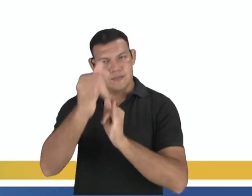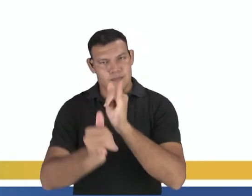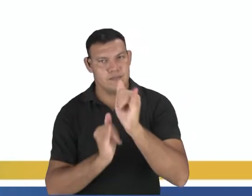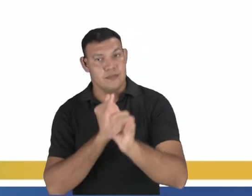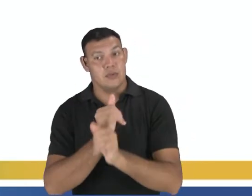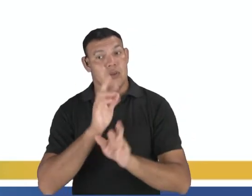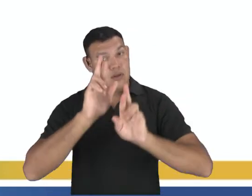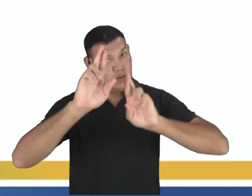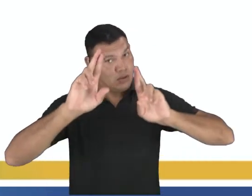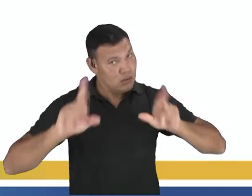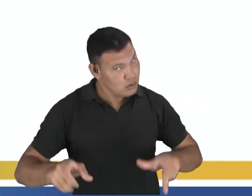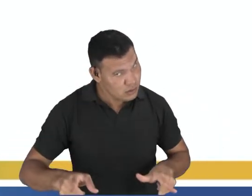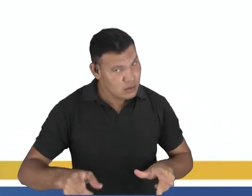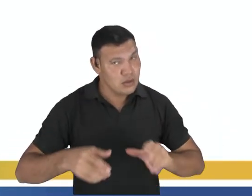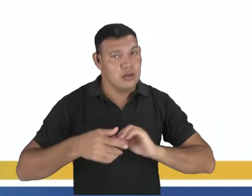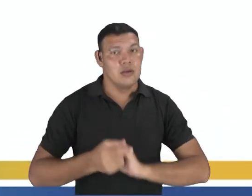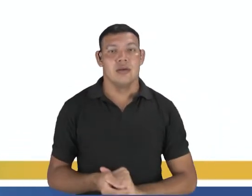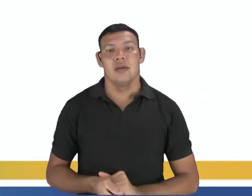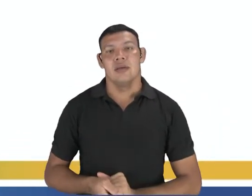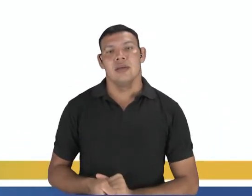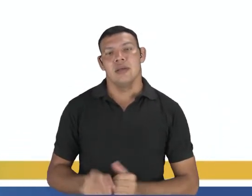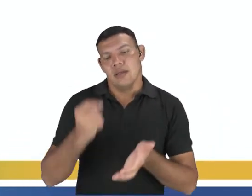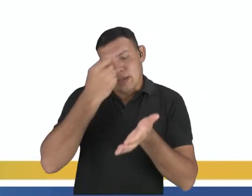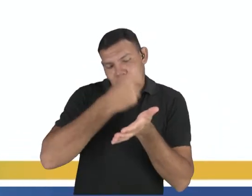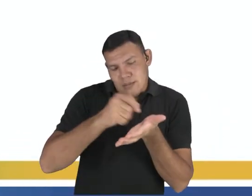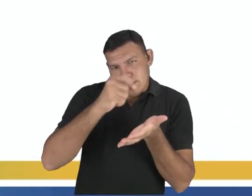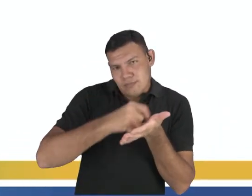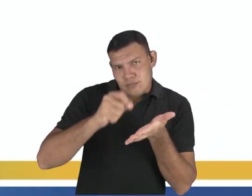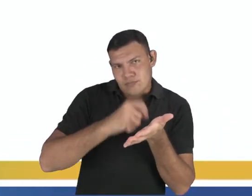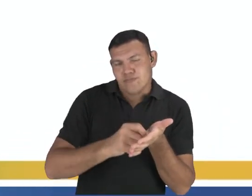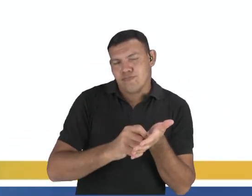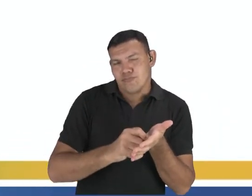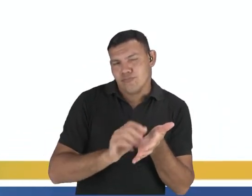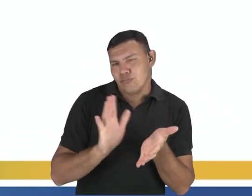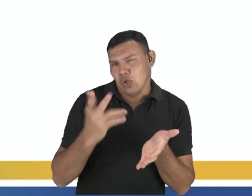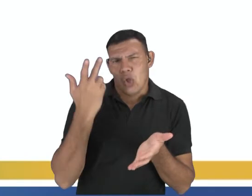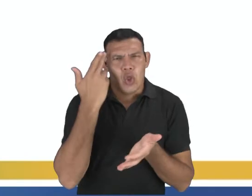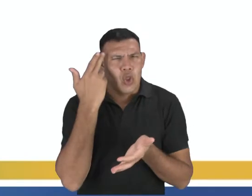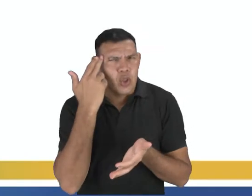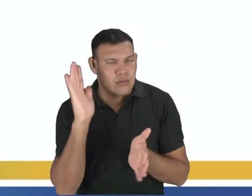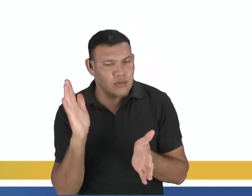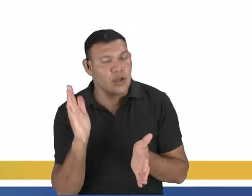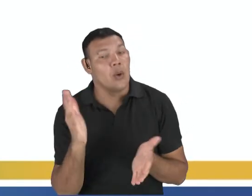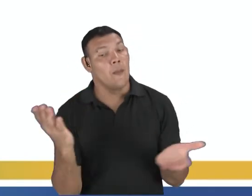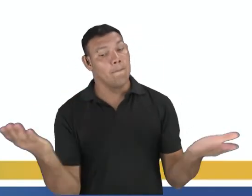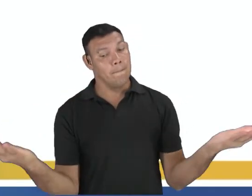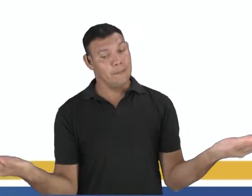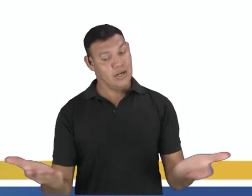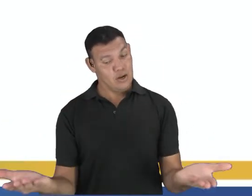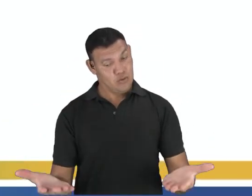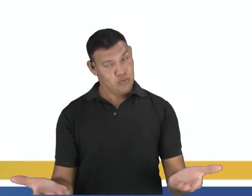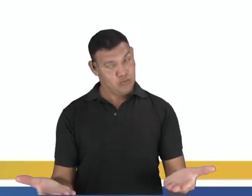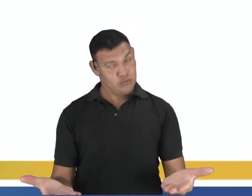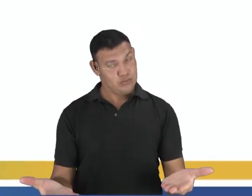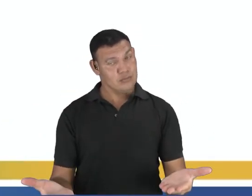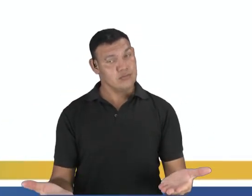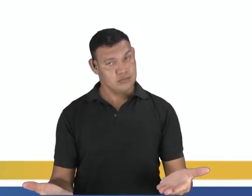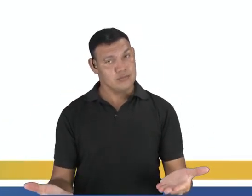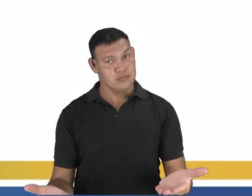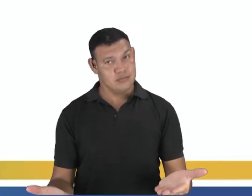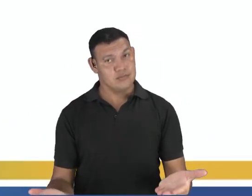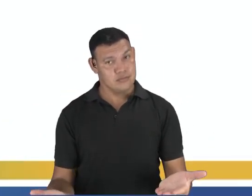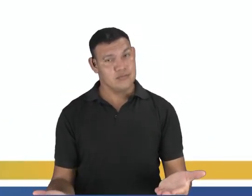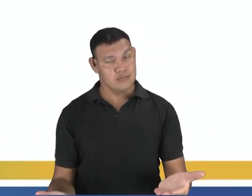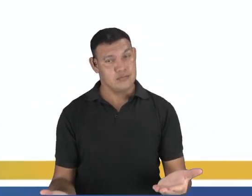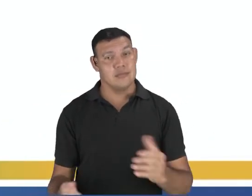digital. Uma diferença da escrita normalmente e desse novo meio